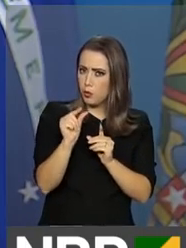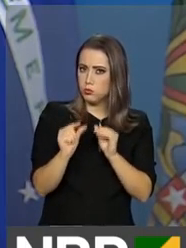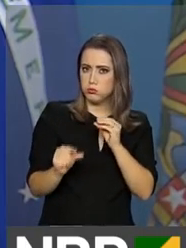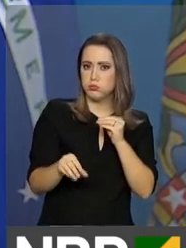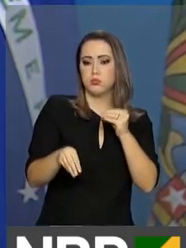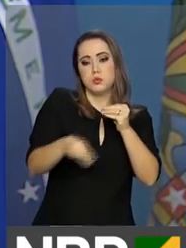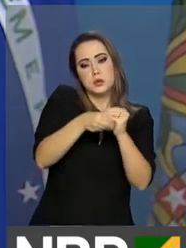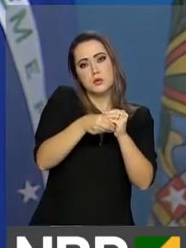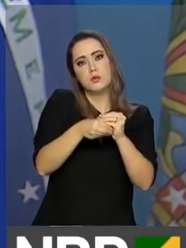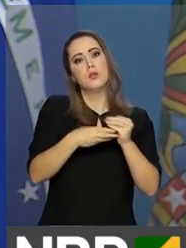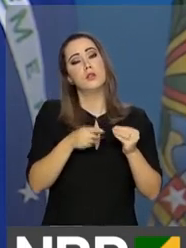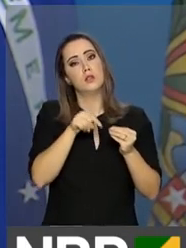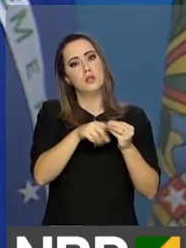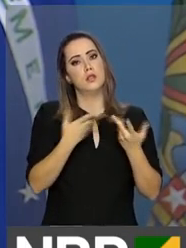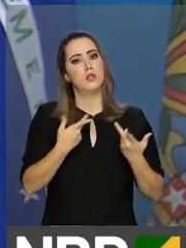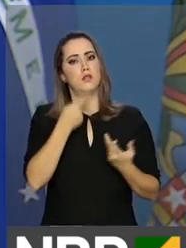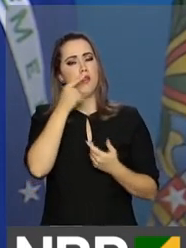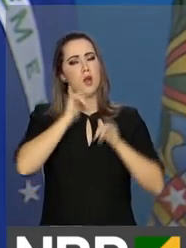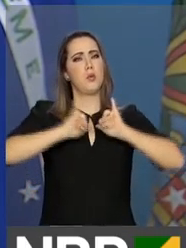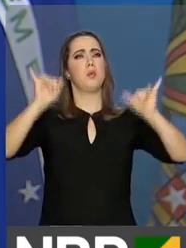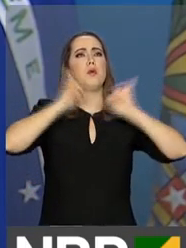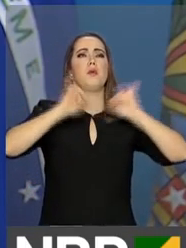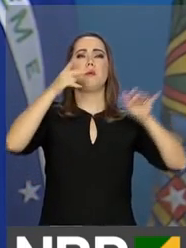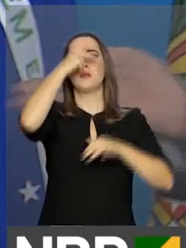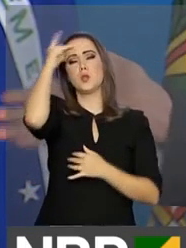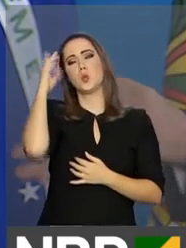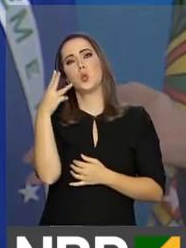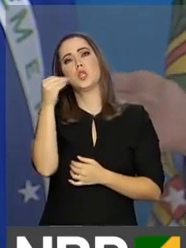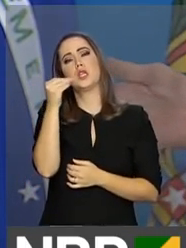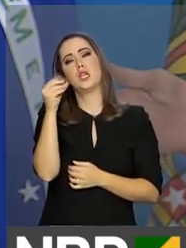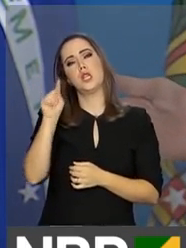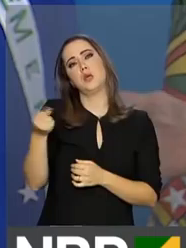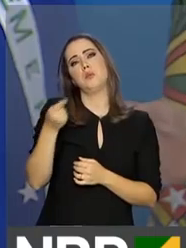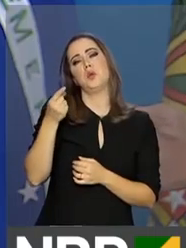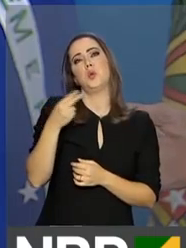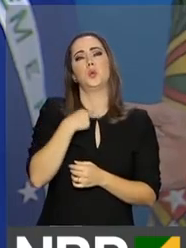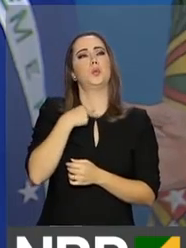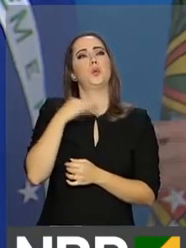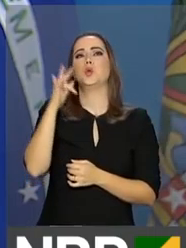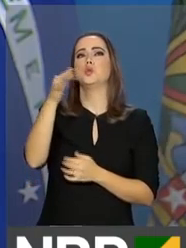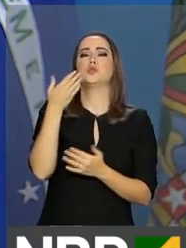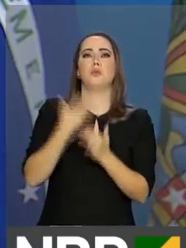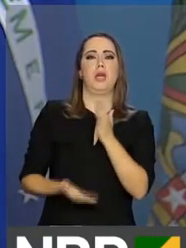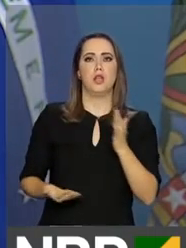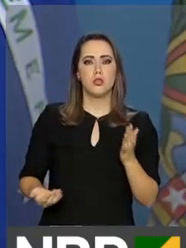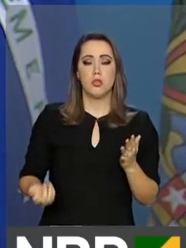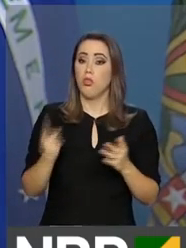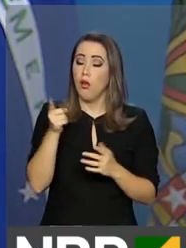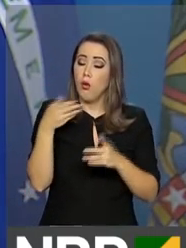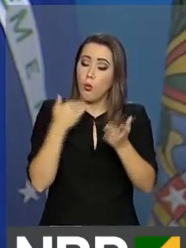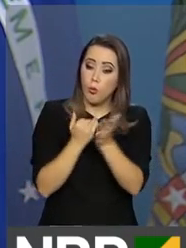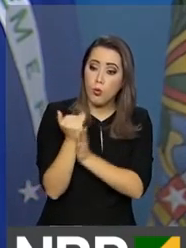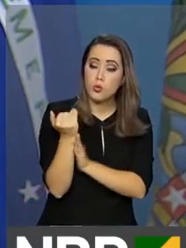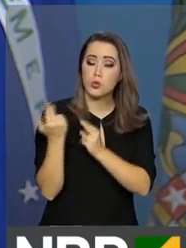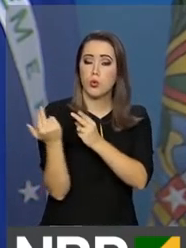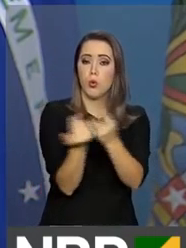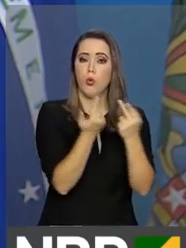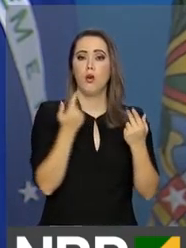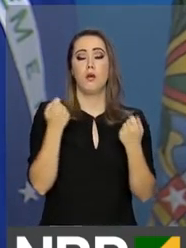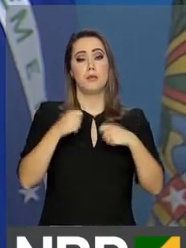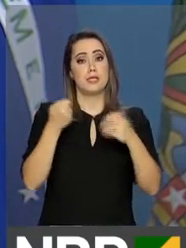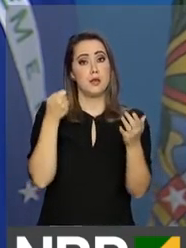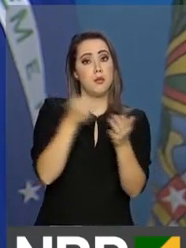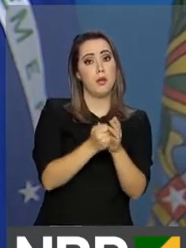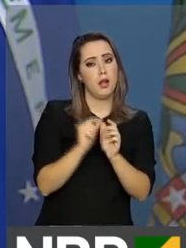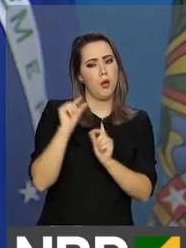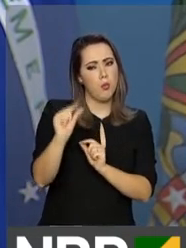reforma previdenciária, como se alardeia, que quem ganha 30 mil não vai mais poder ganhar 30 mil. Vai continuar ganhando 30 mil. Vai ter que dar uma